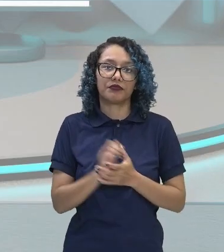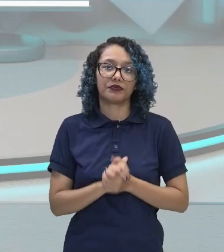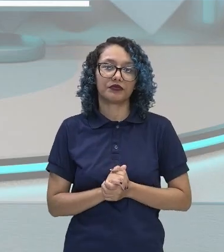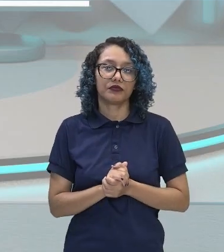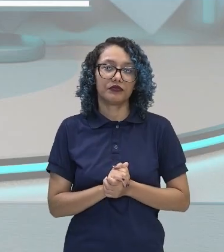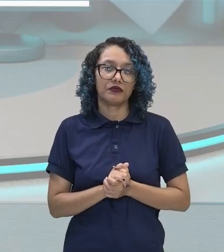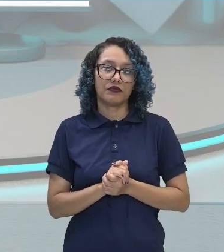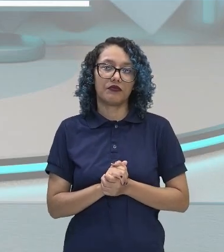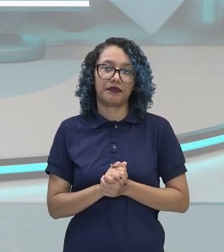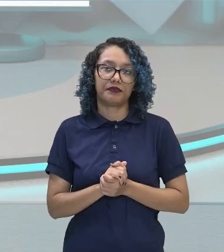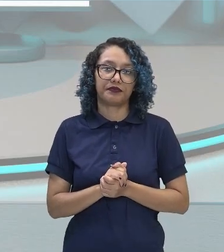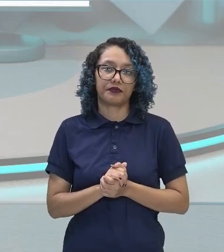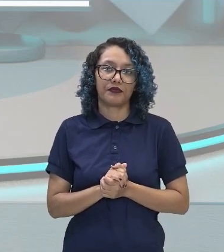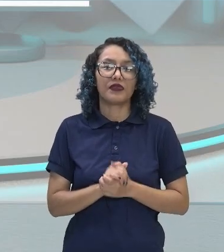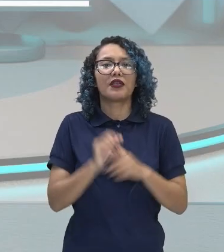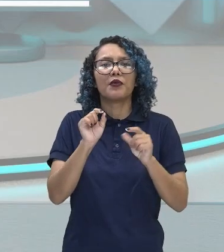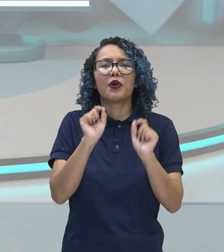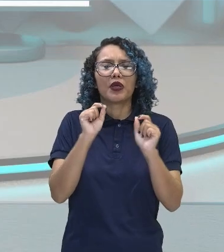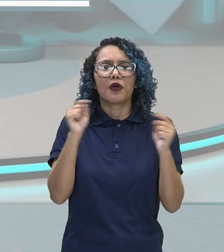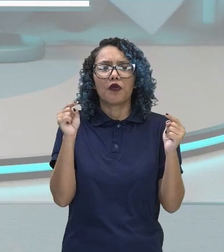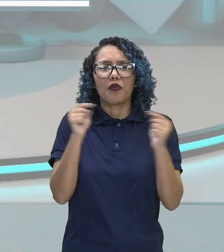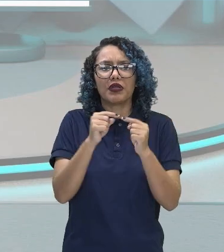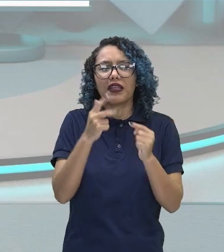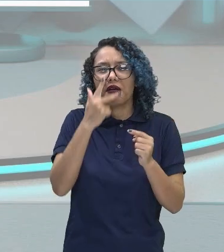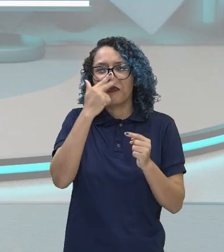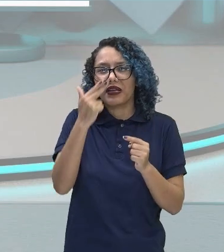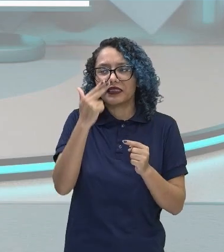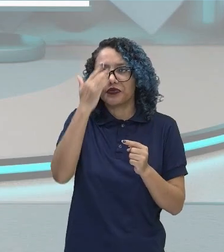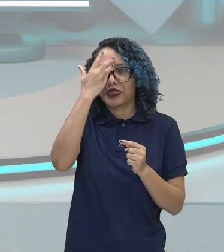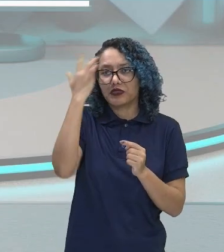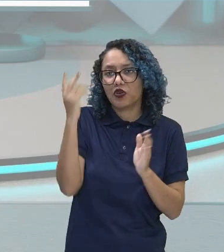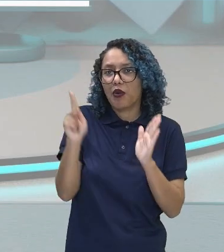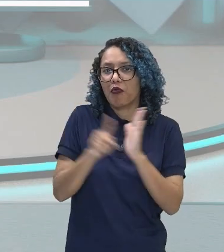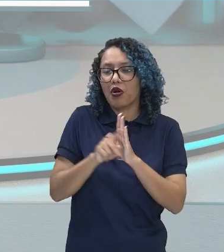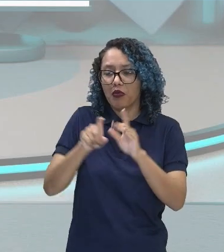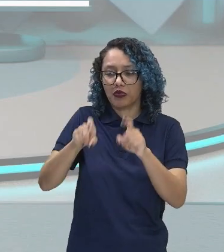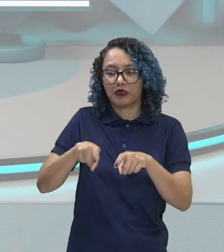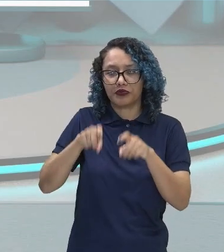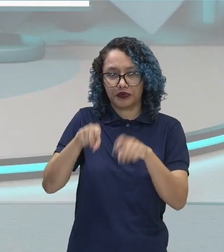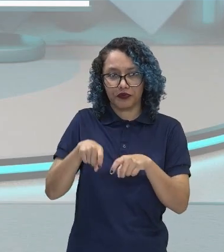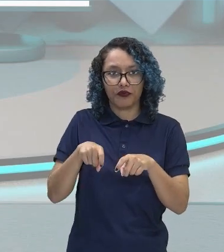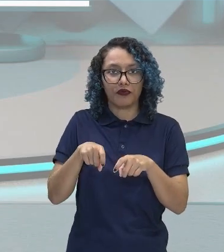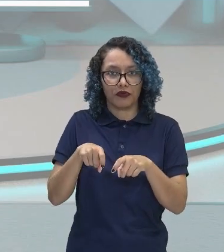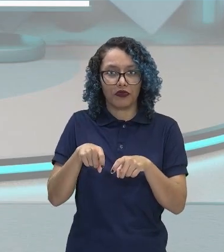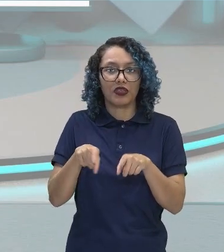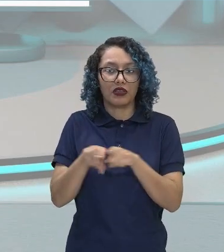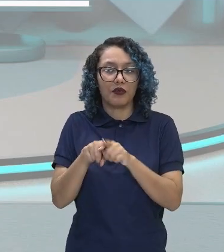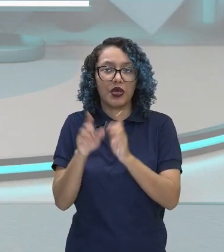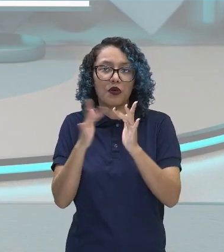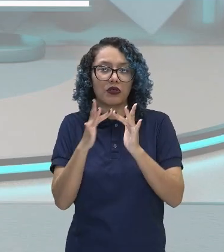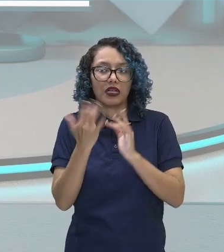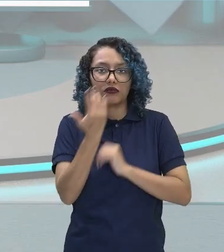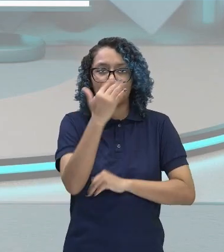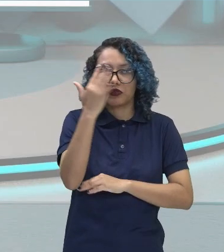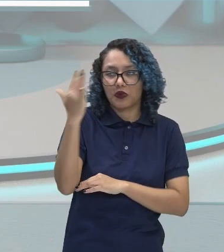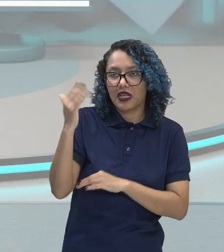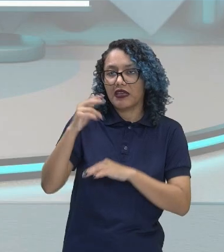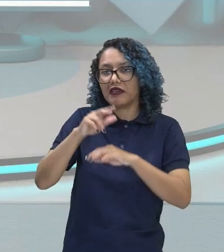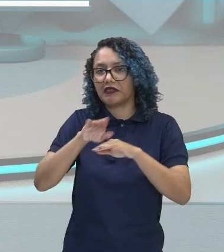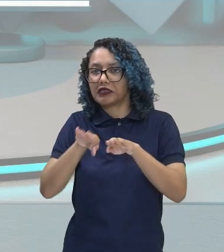sentido de pastor, de pessoas que vivem no campo em contato e em harmonia com a